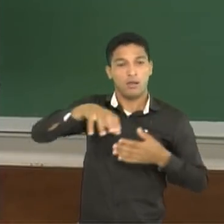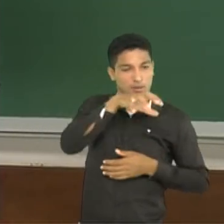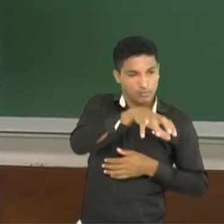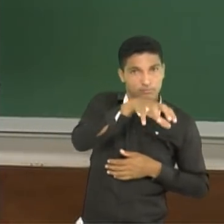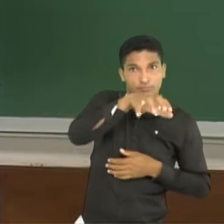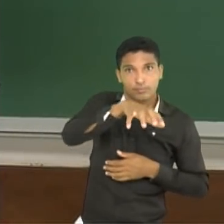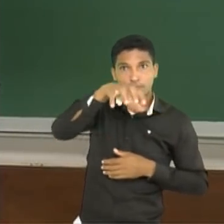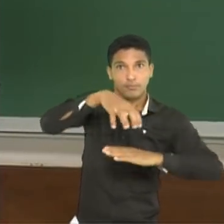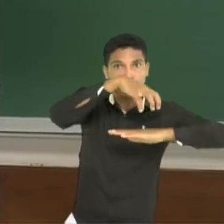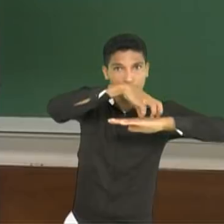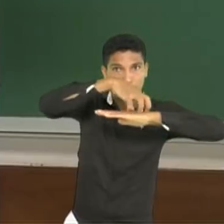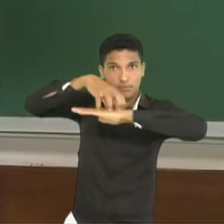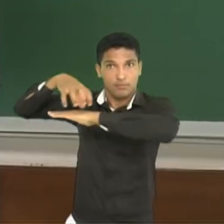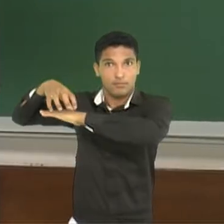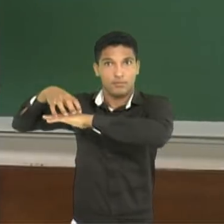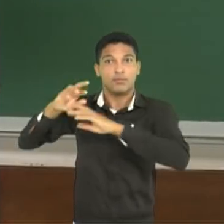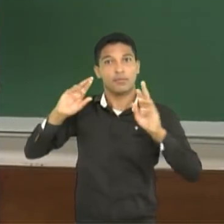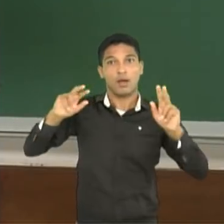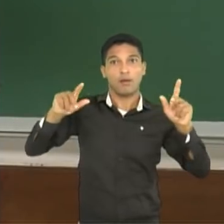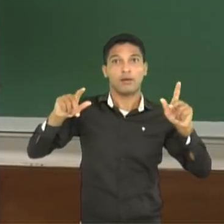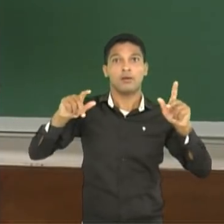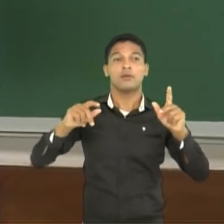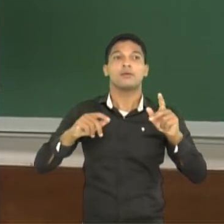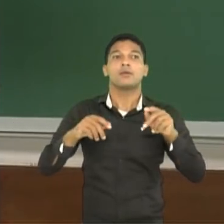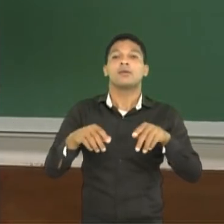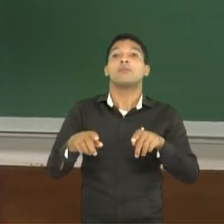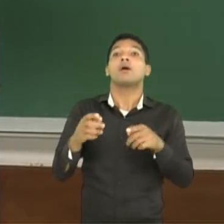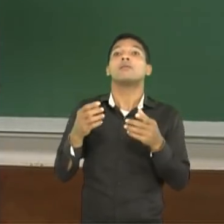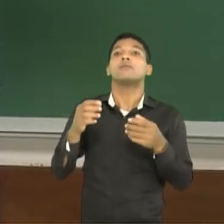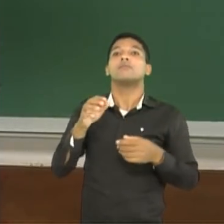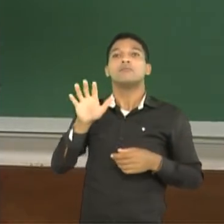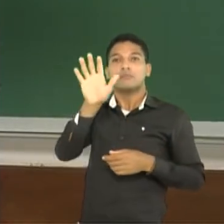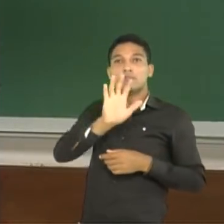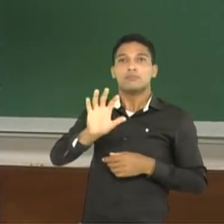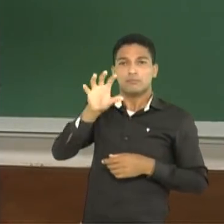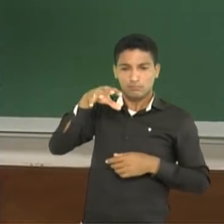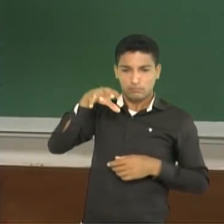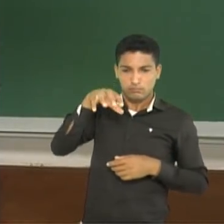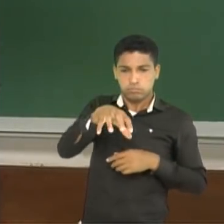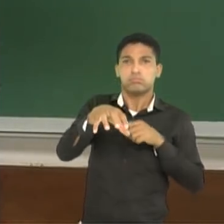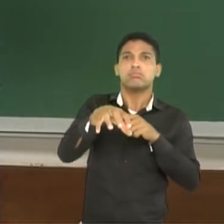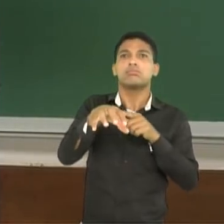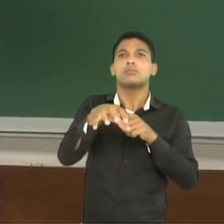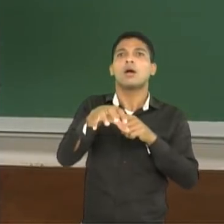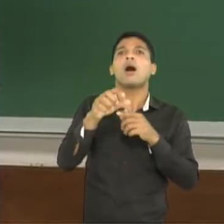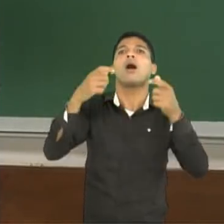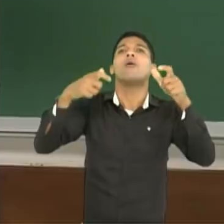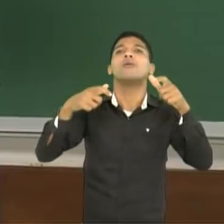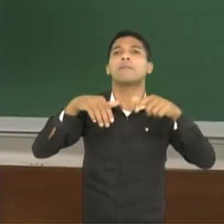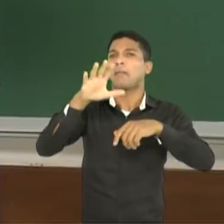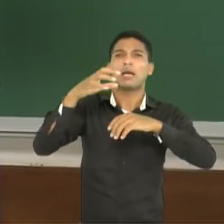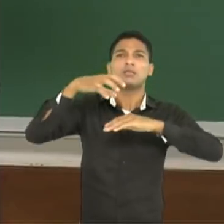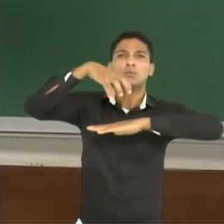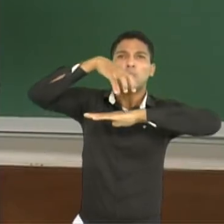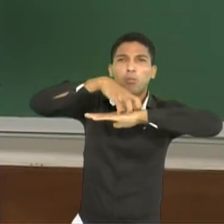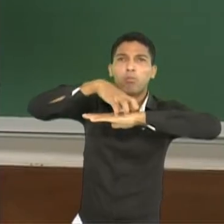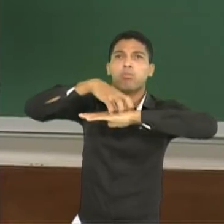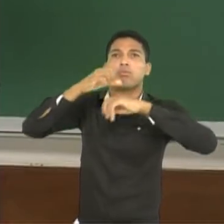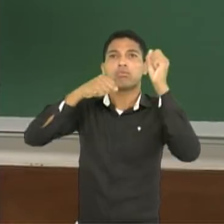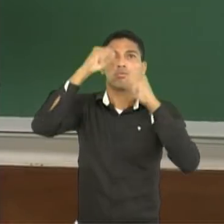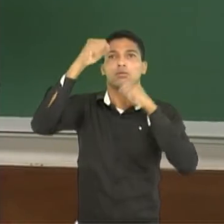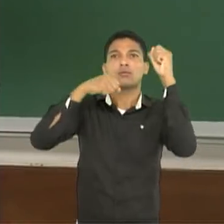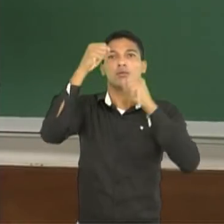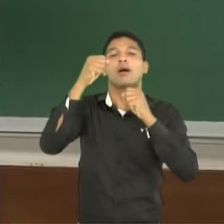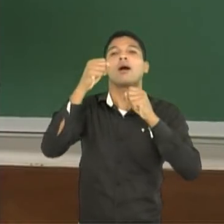importante a gente pensar. As maiores concentrações industriais estão em Porto Alegre e Curitiba. Então, nas regiões metropolitanas,